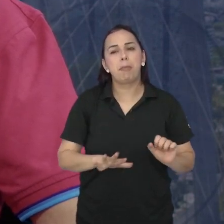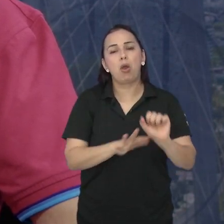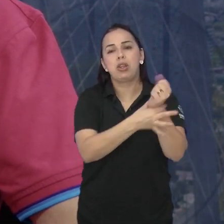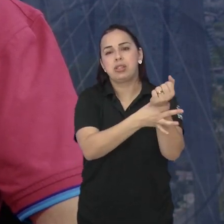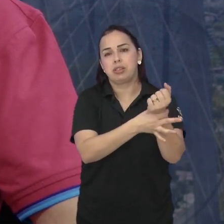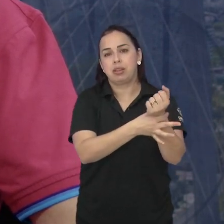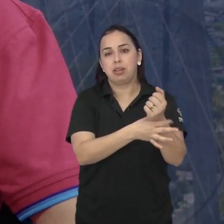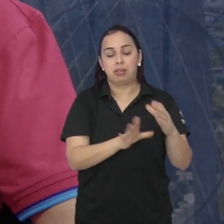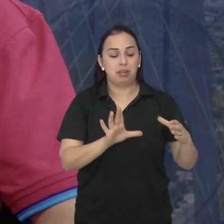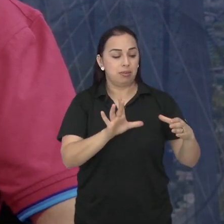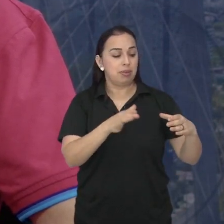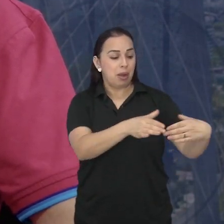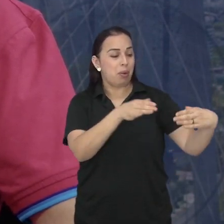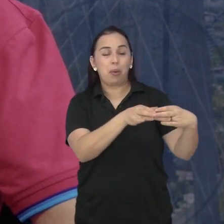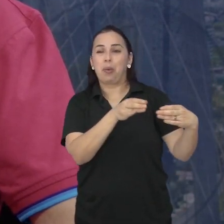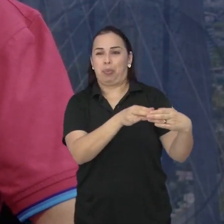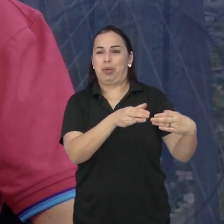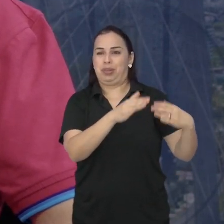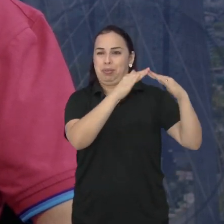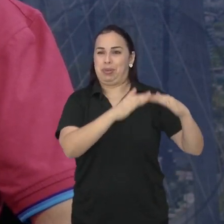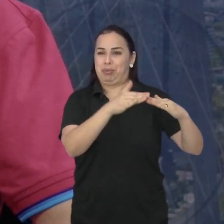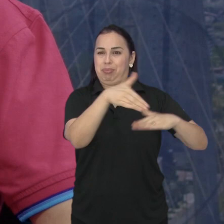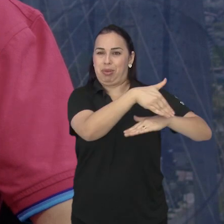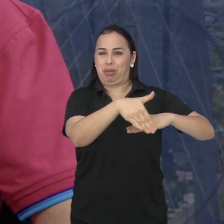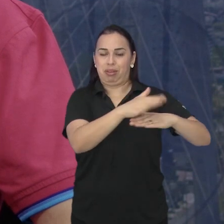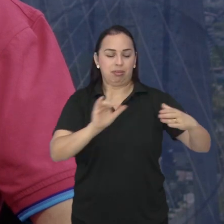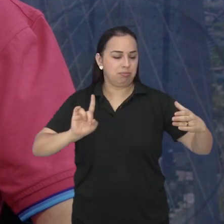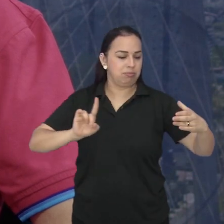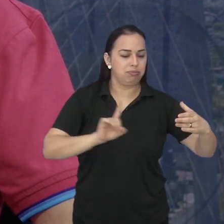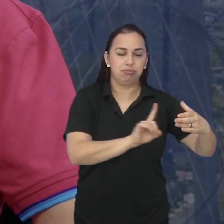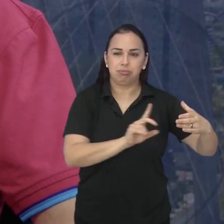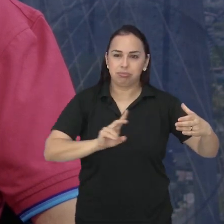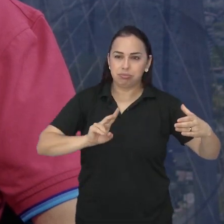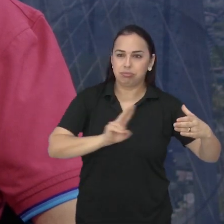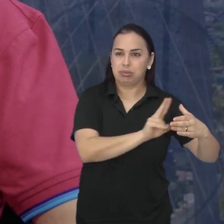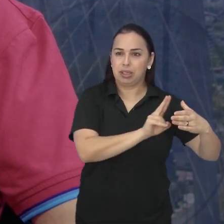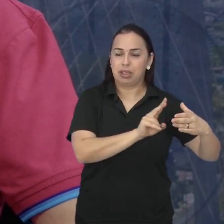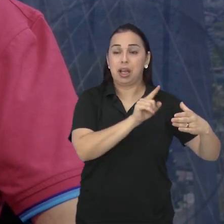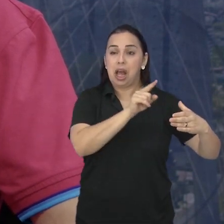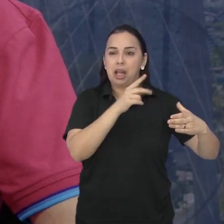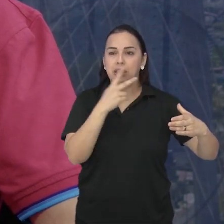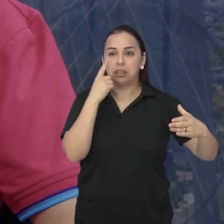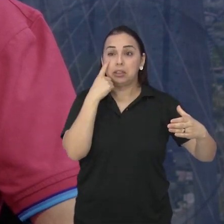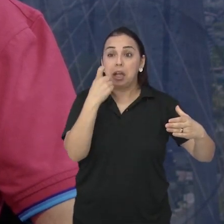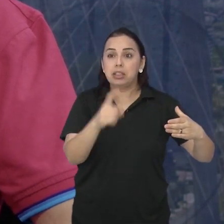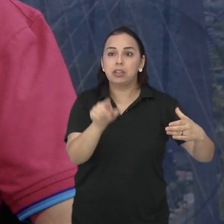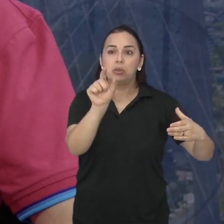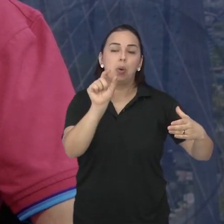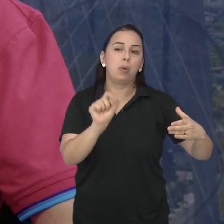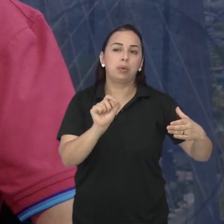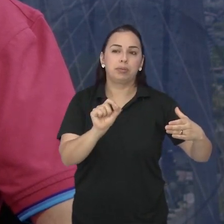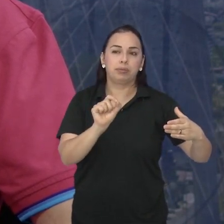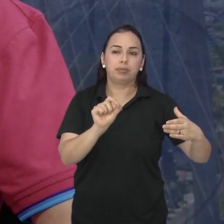proteção, que aquele grupo de pertencimento se protege. E é interessante que alguns grupos da rua, eles têm